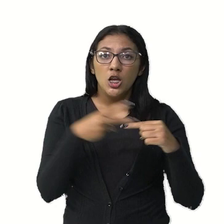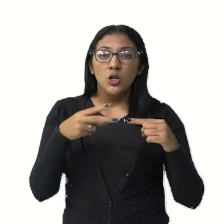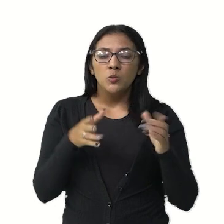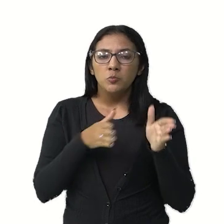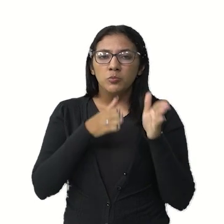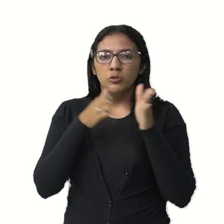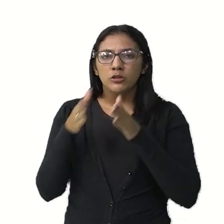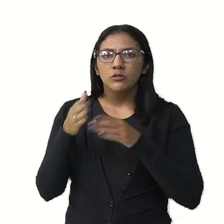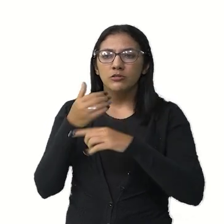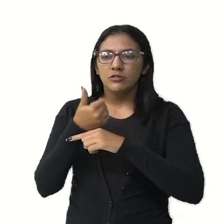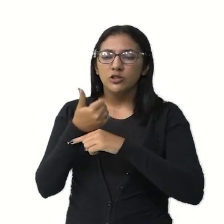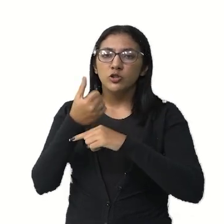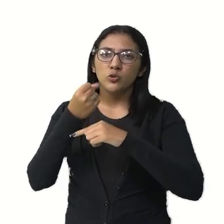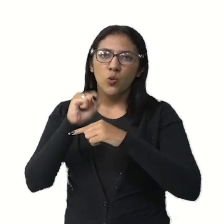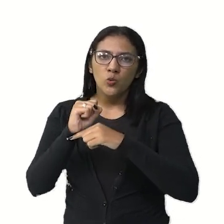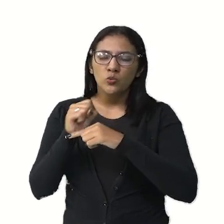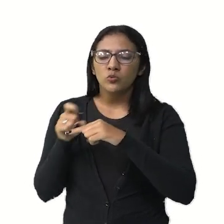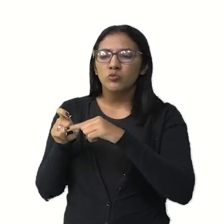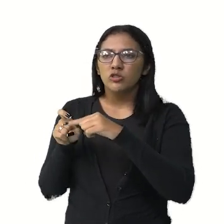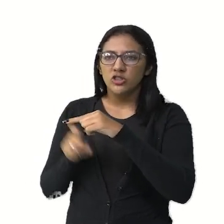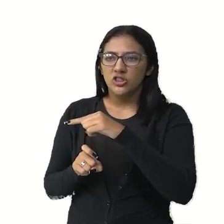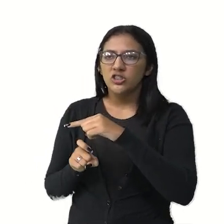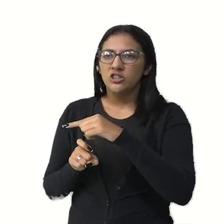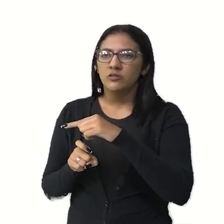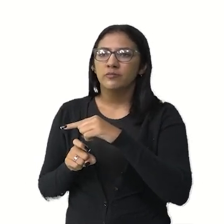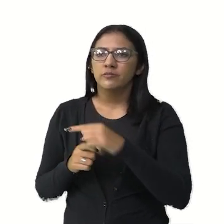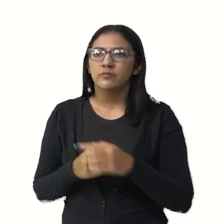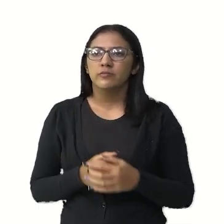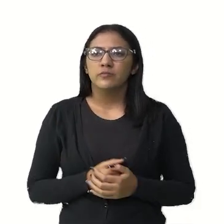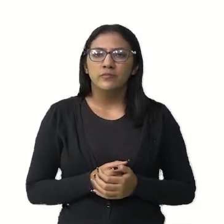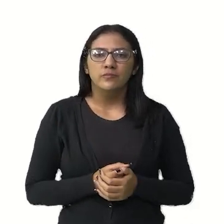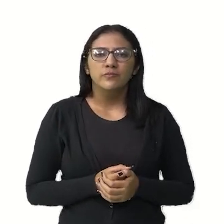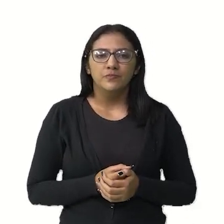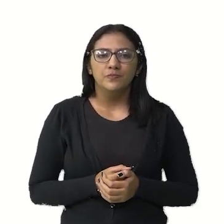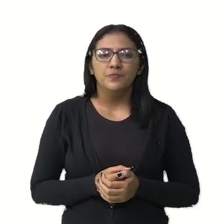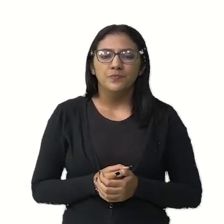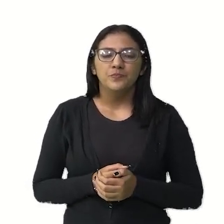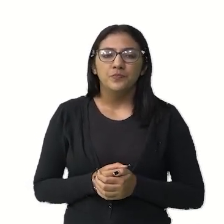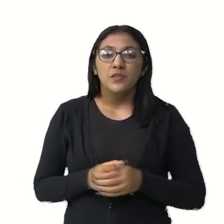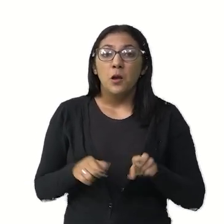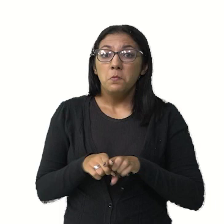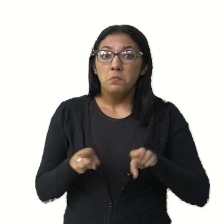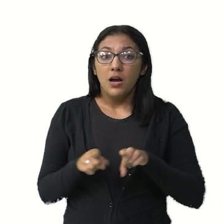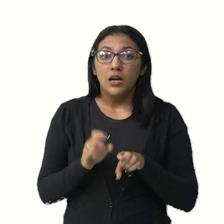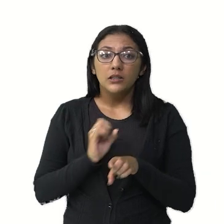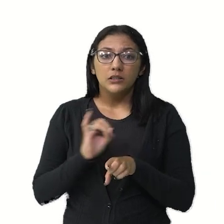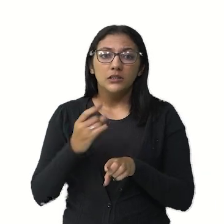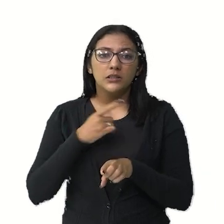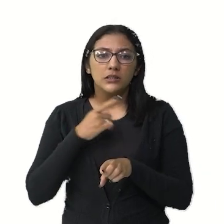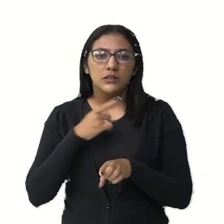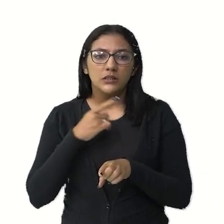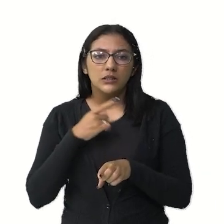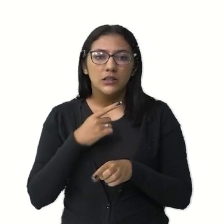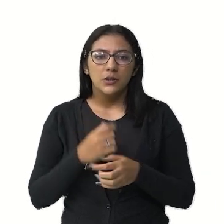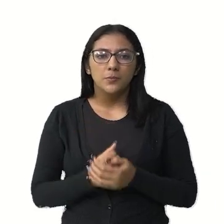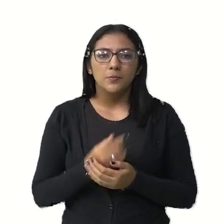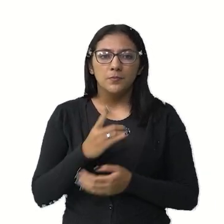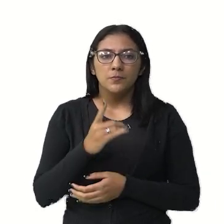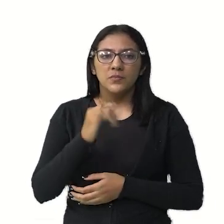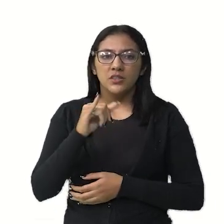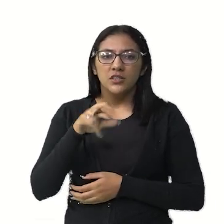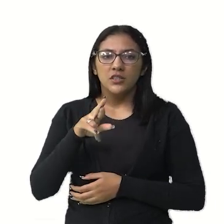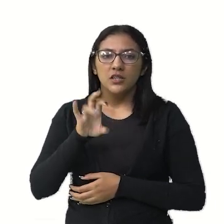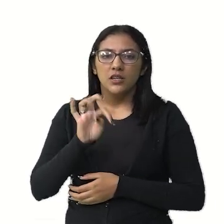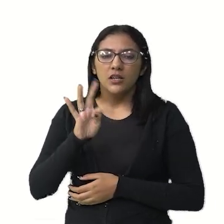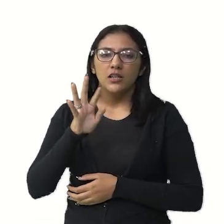igual a 18 sobre x. Mas isso se fosse uma